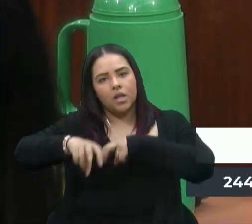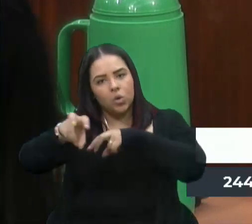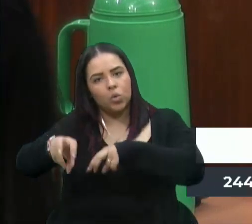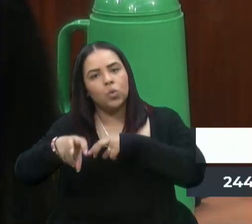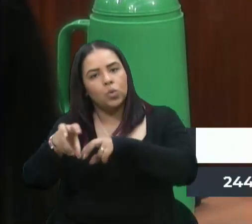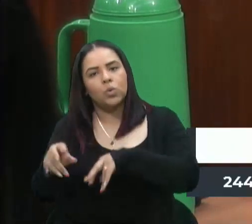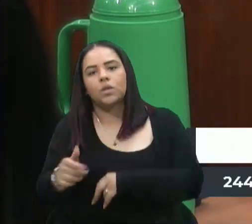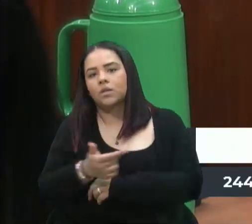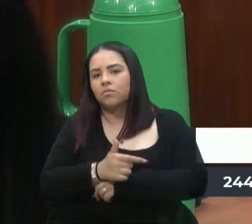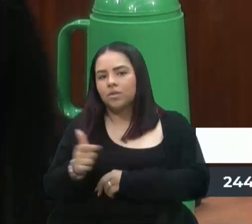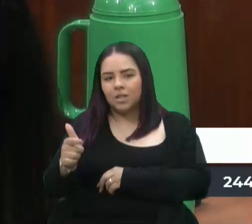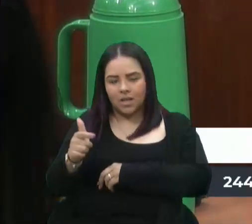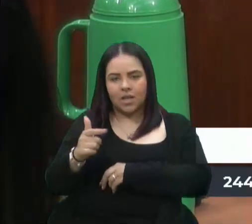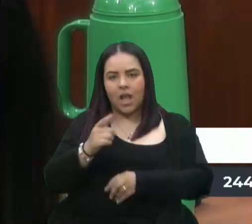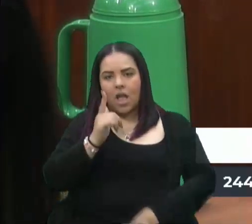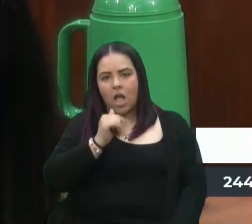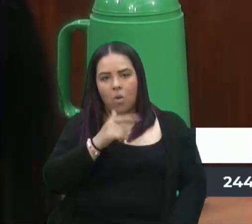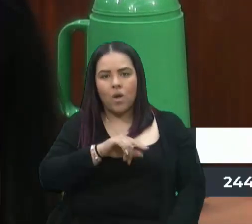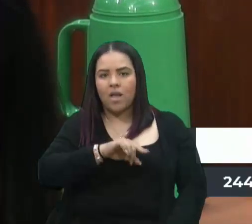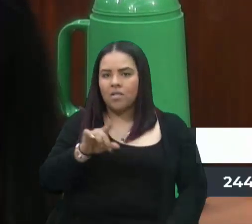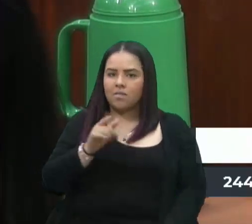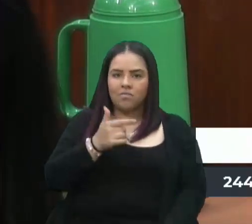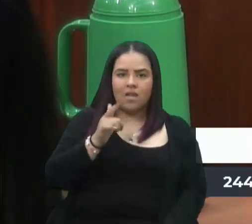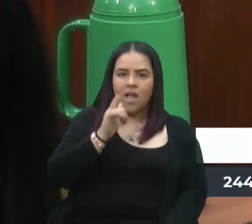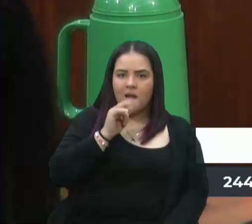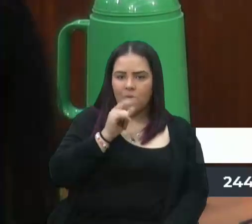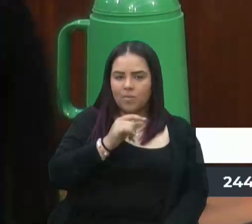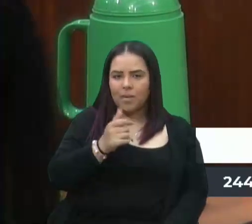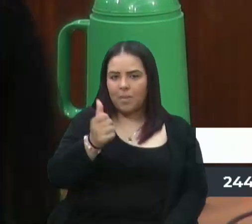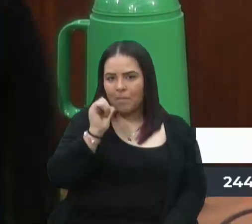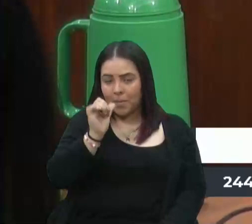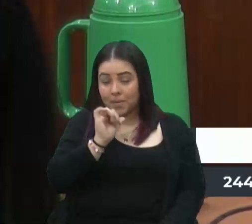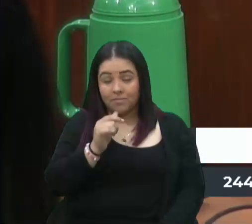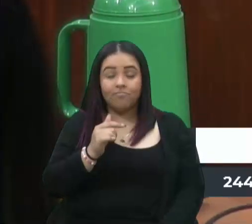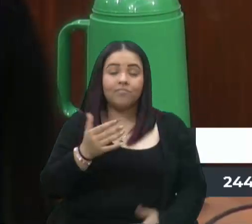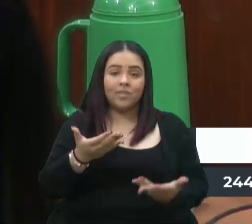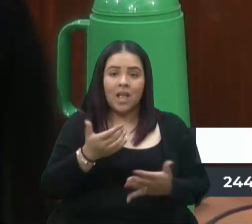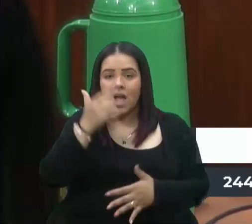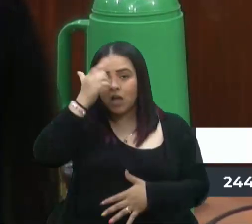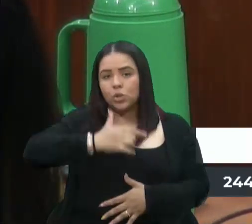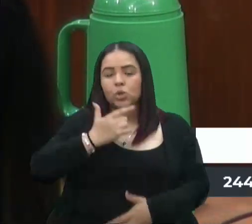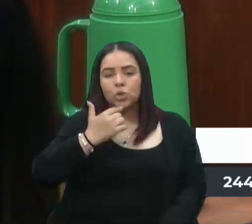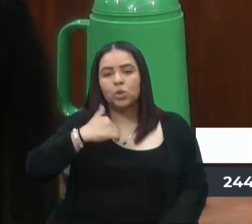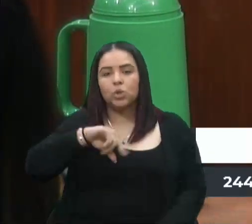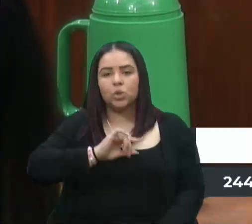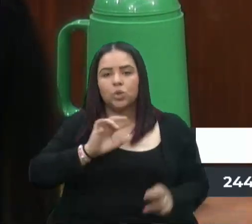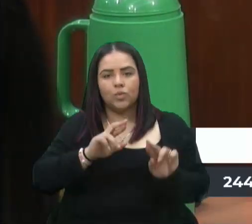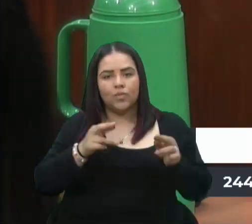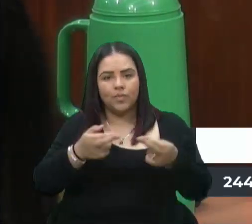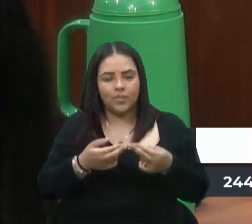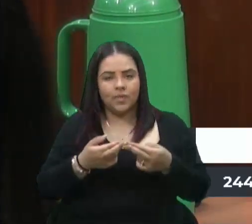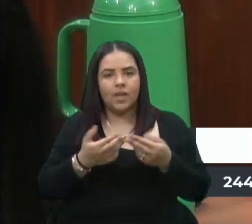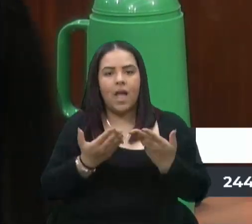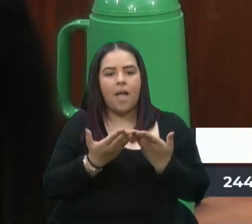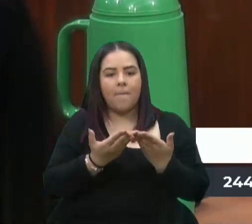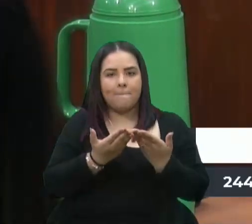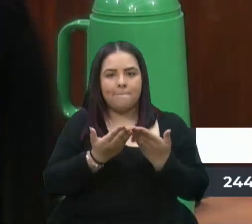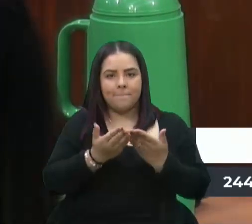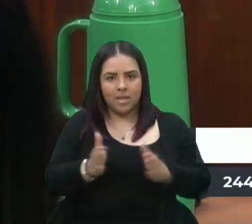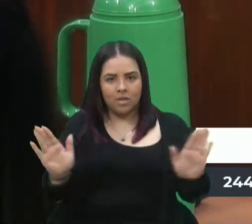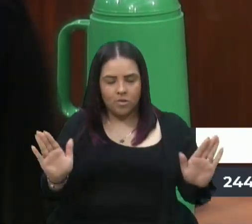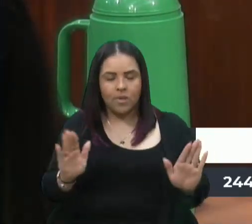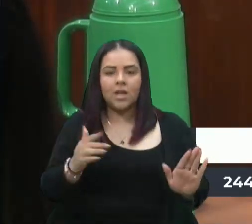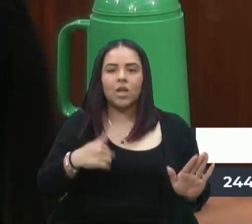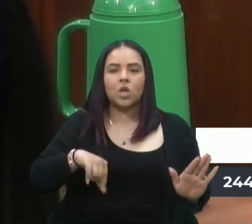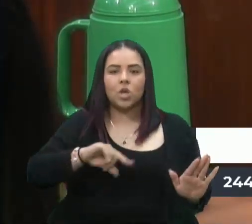a irrigação, eles não têm água para tomar. Então, eu acho que a nossa reunião abriu as portas para que a